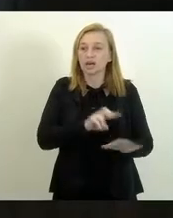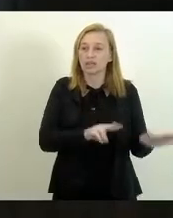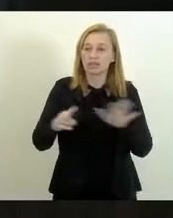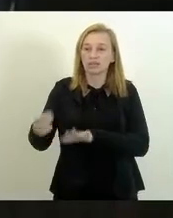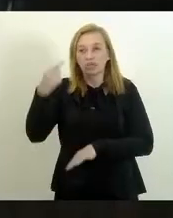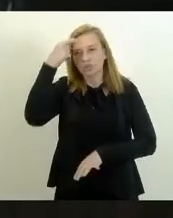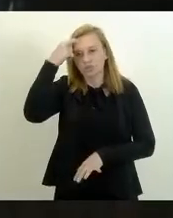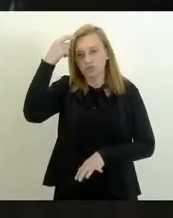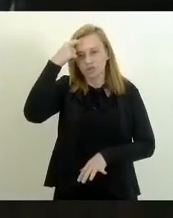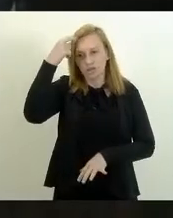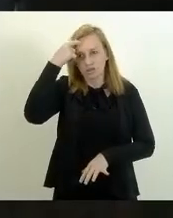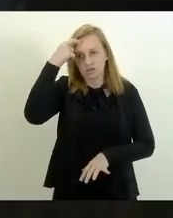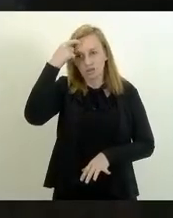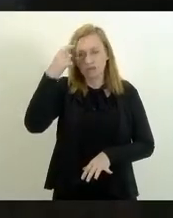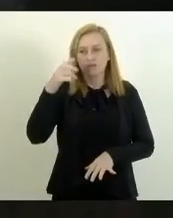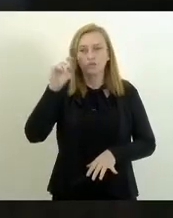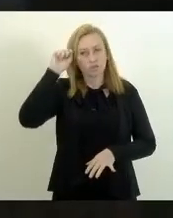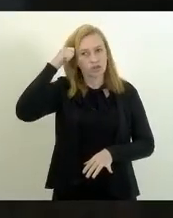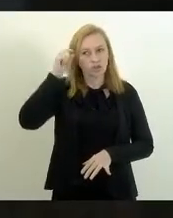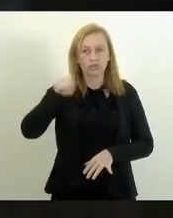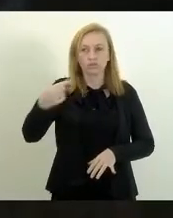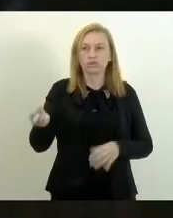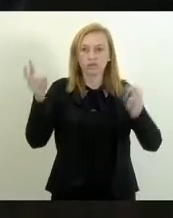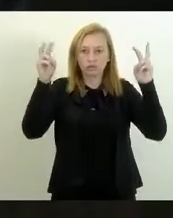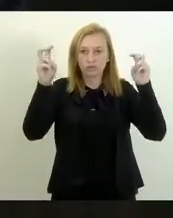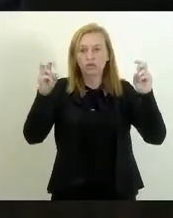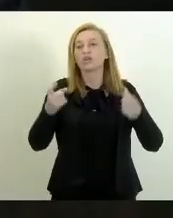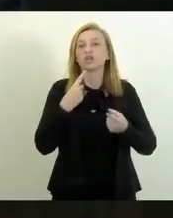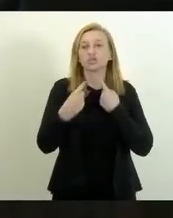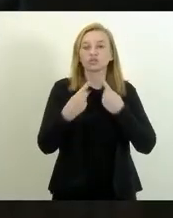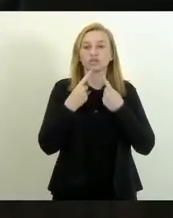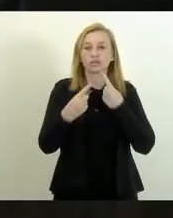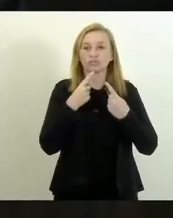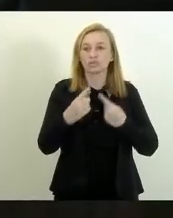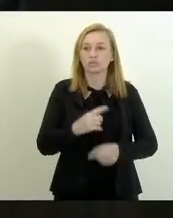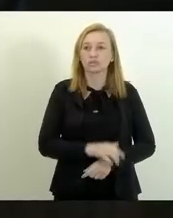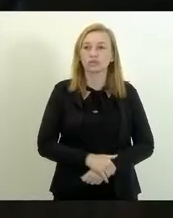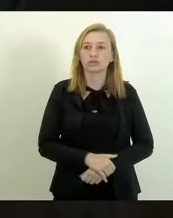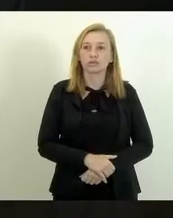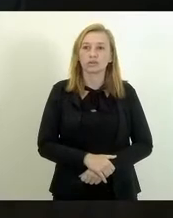dos Animais no Estado do Rio de Janeiro e da outras providências. Em discussão.